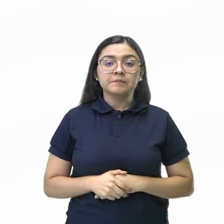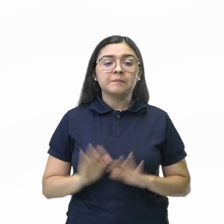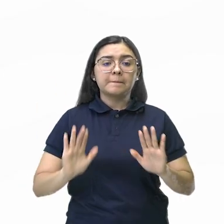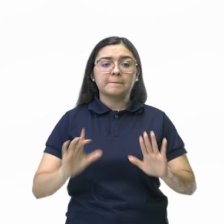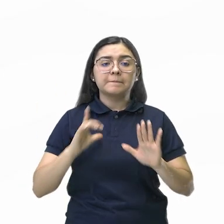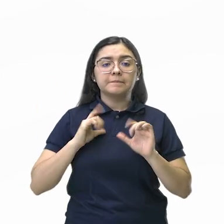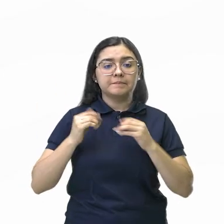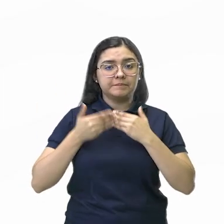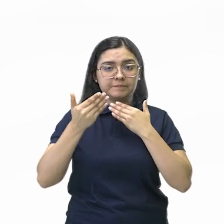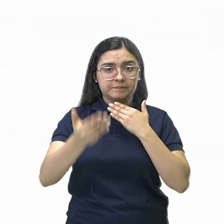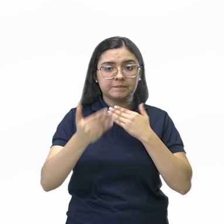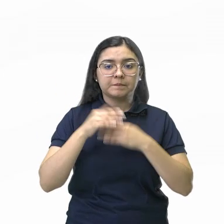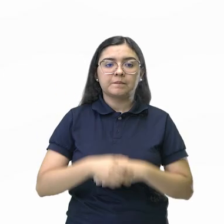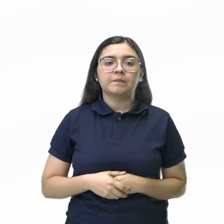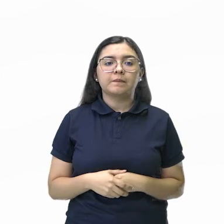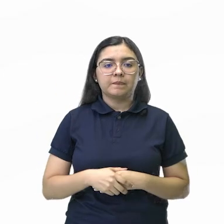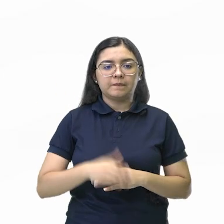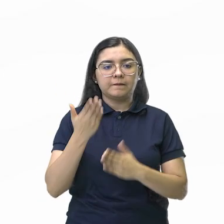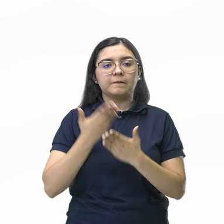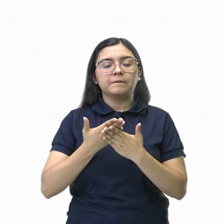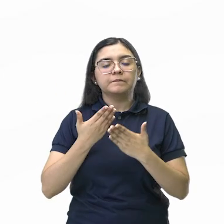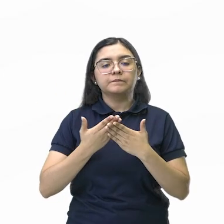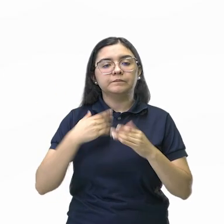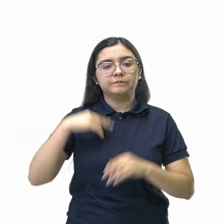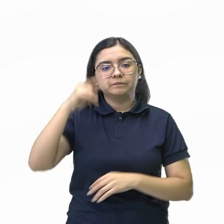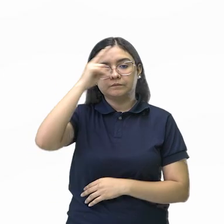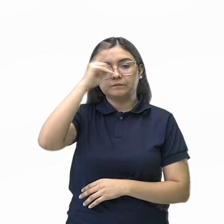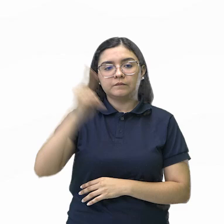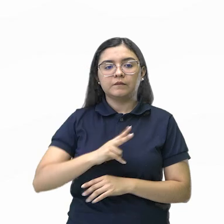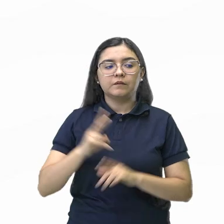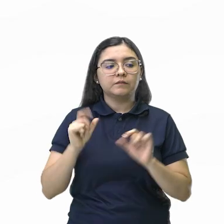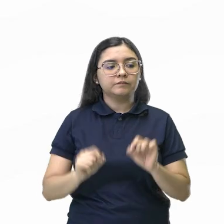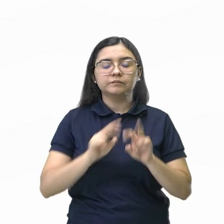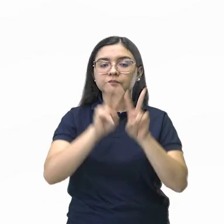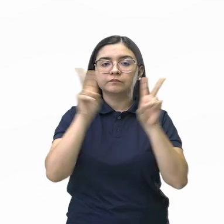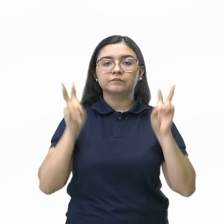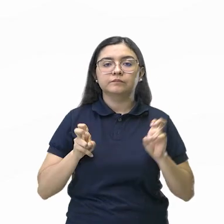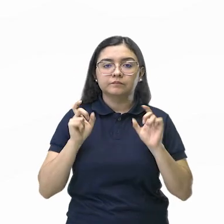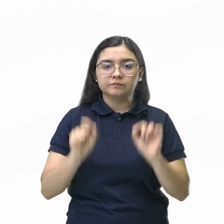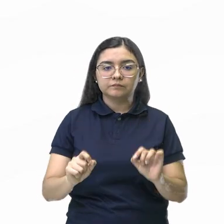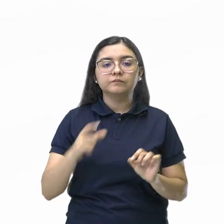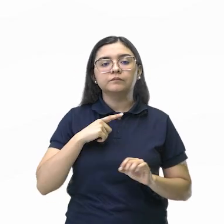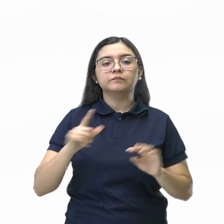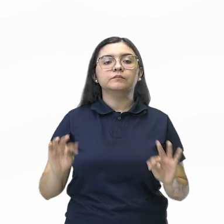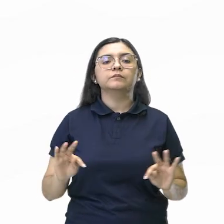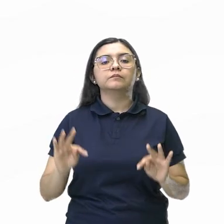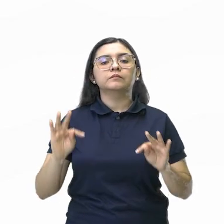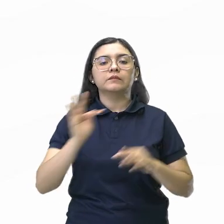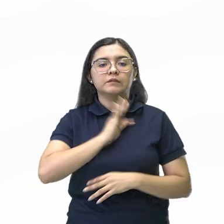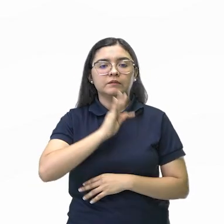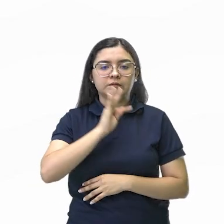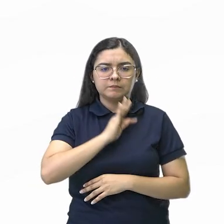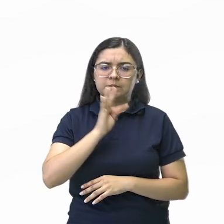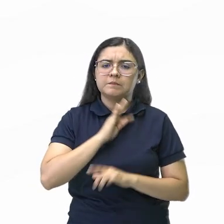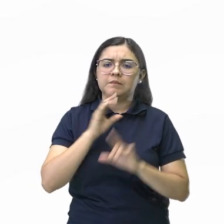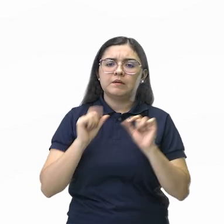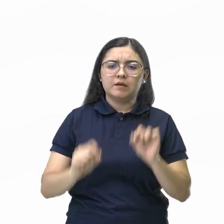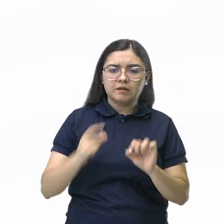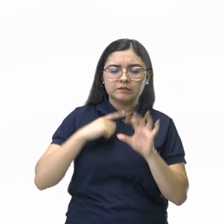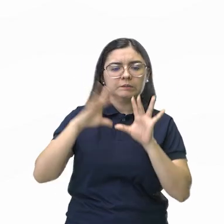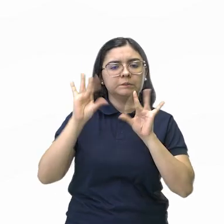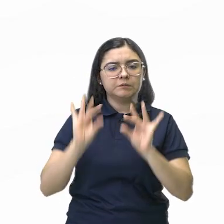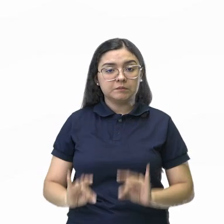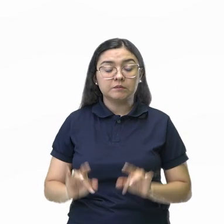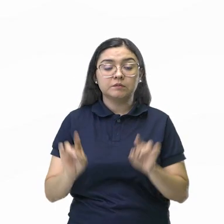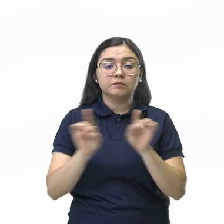Mas vamos avançando aí na nossa história, falando um pouquinho de técnicas agora mais